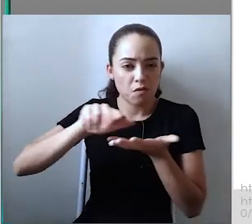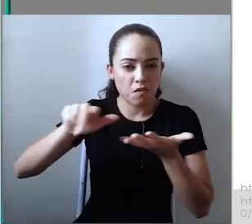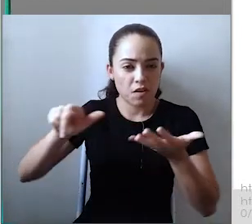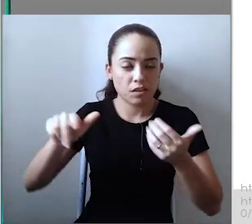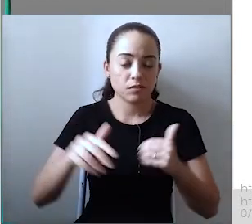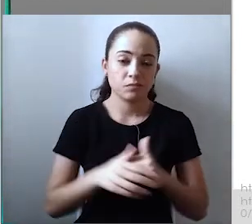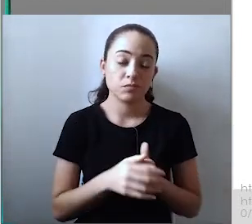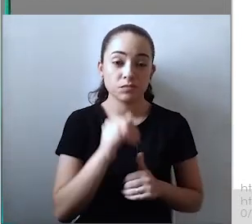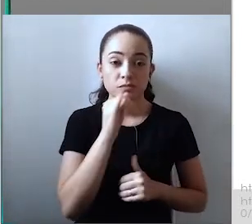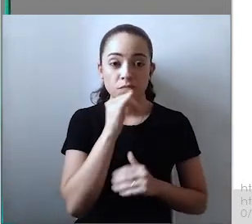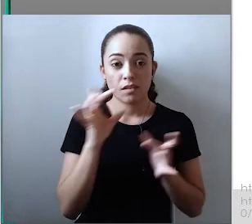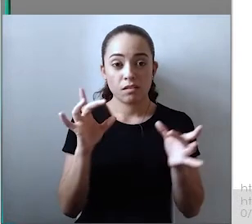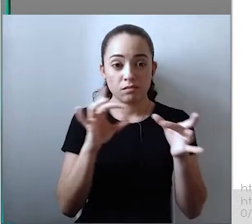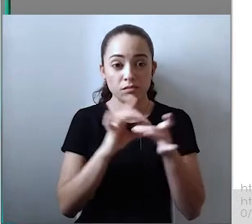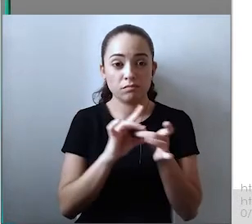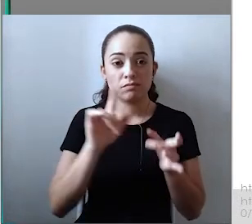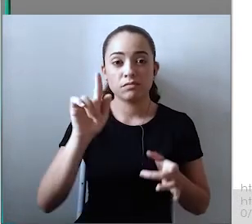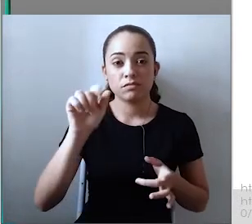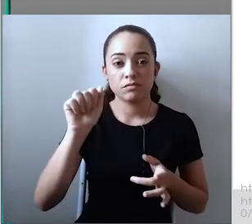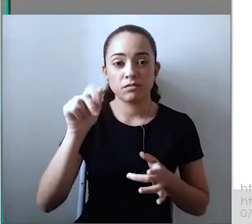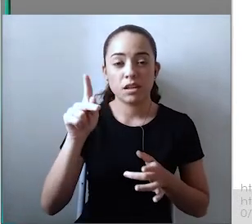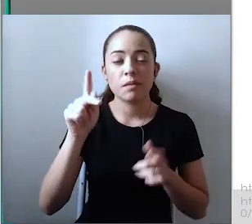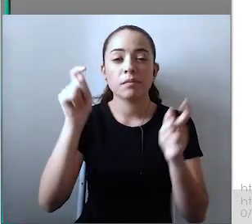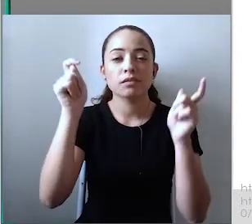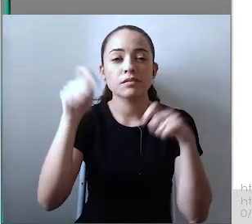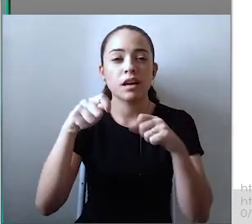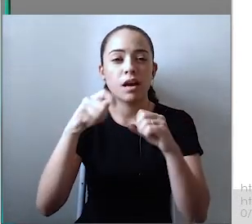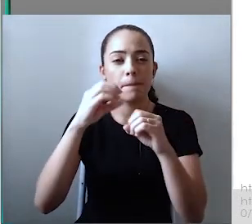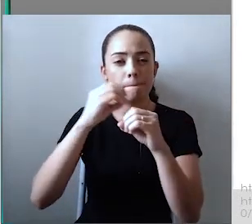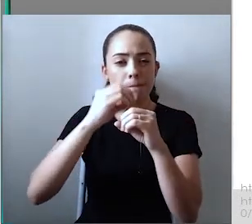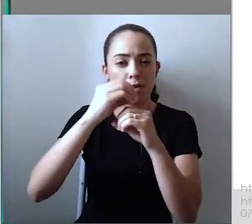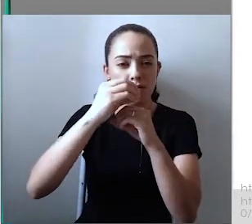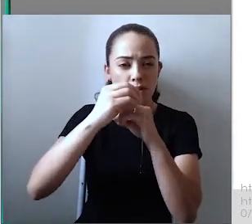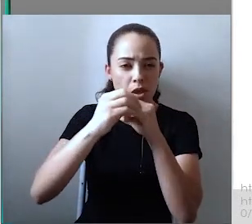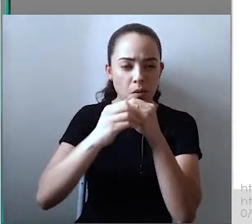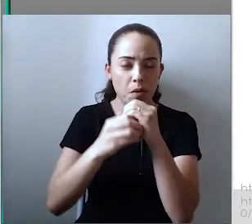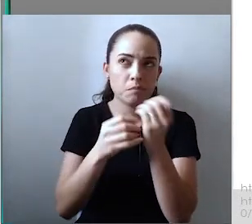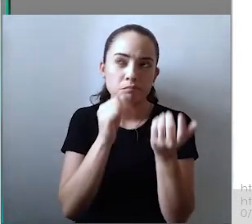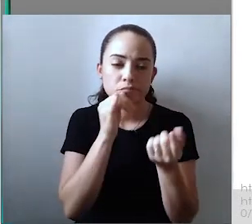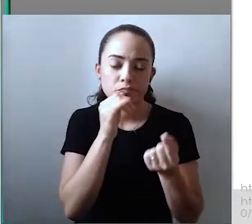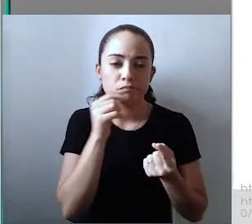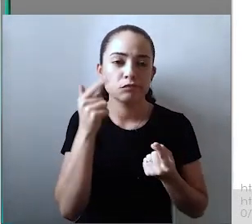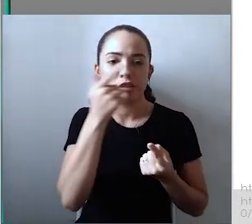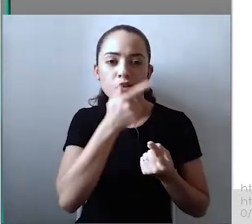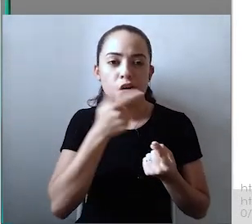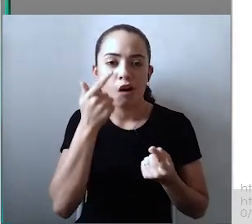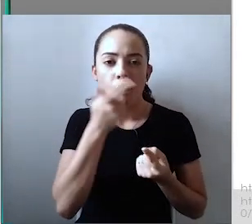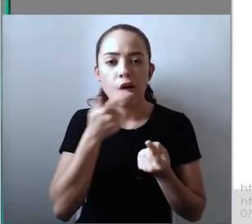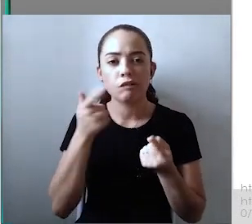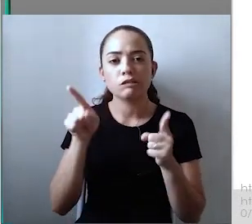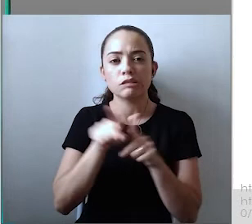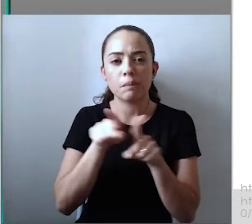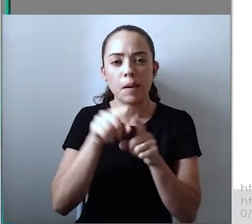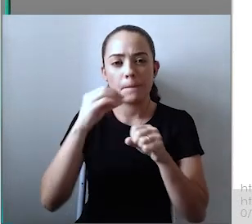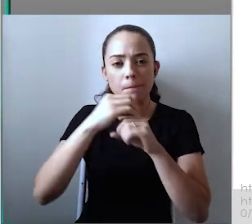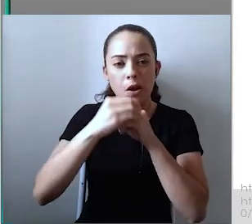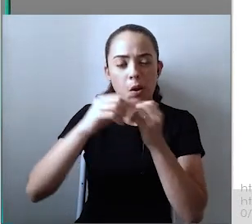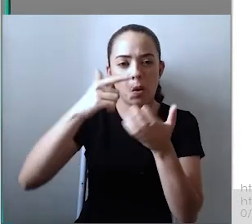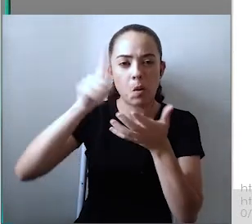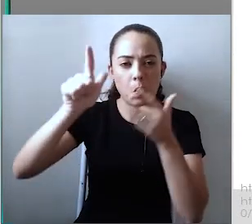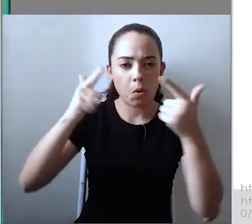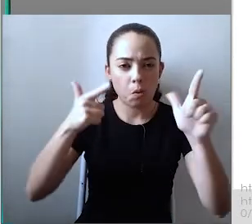secreção. As junções gap permitem a troca de pequenas moléculas hidrofílicas como a glicose, a glutationa,